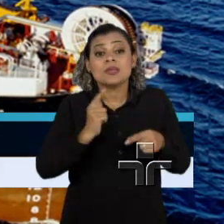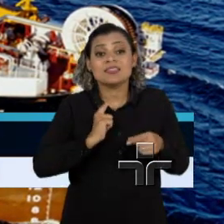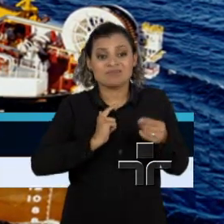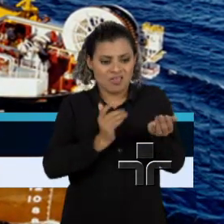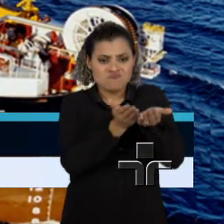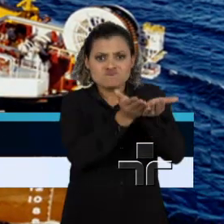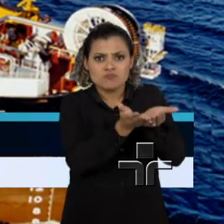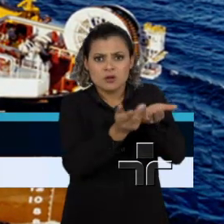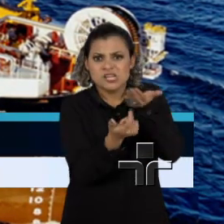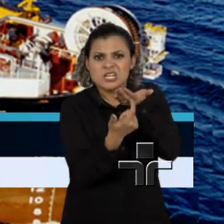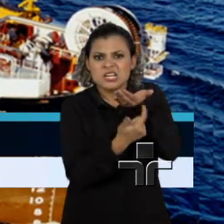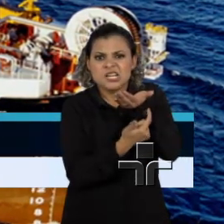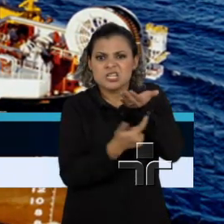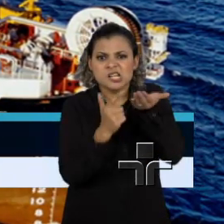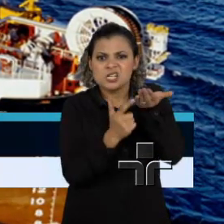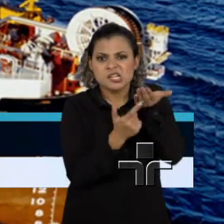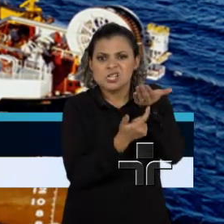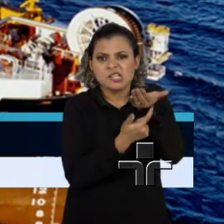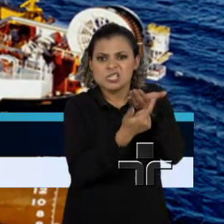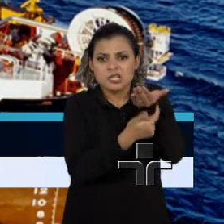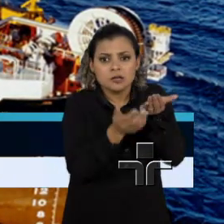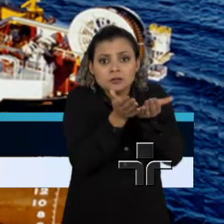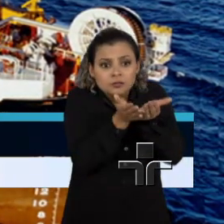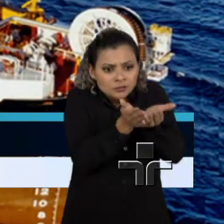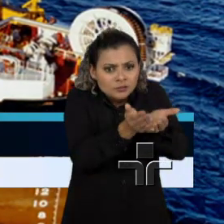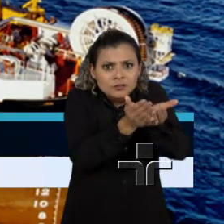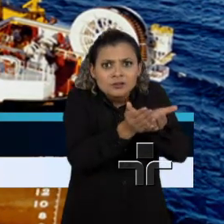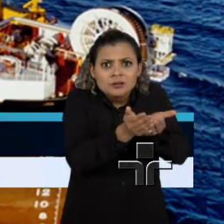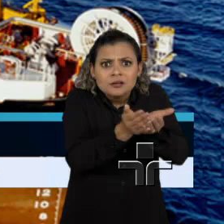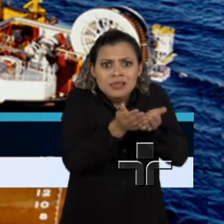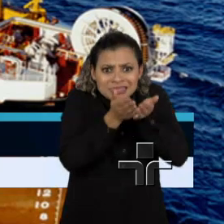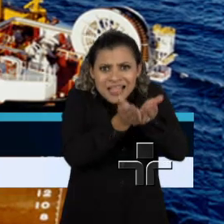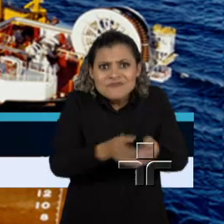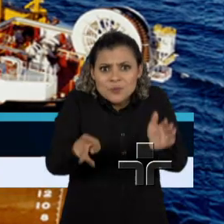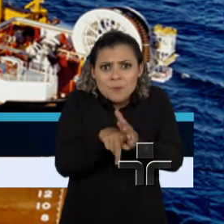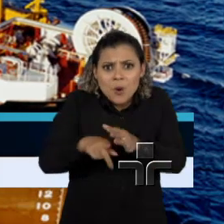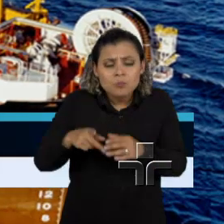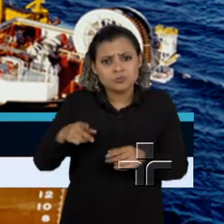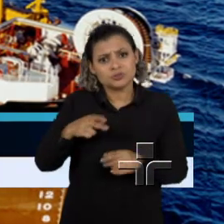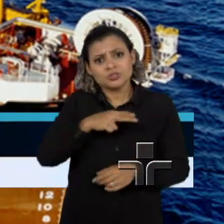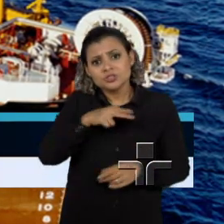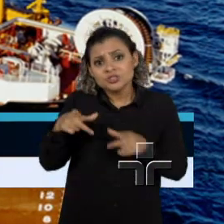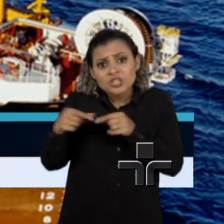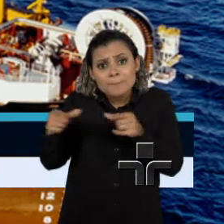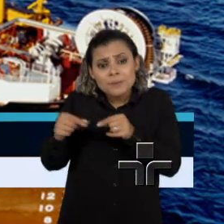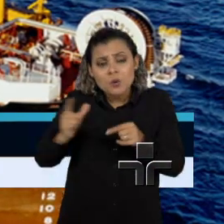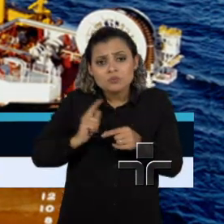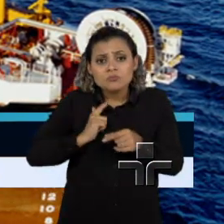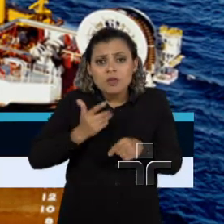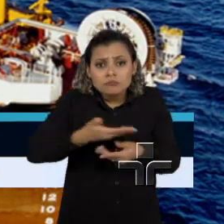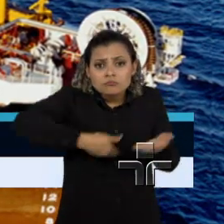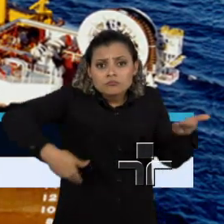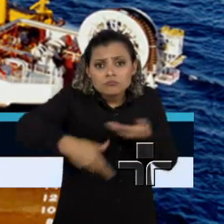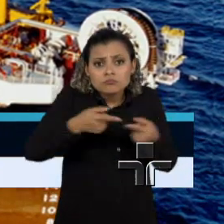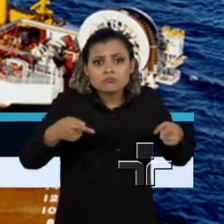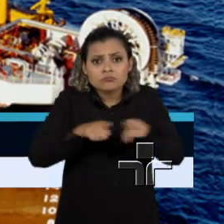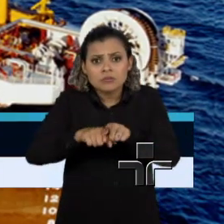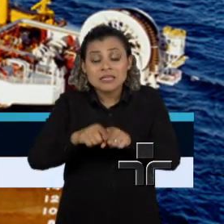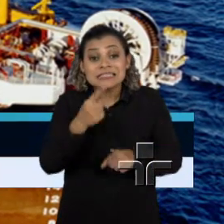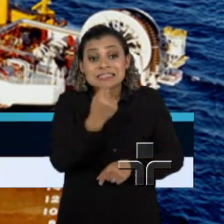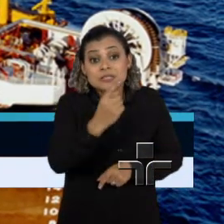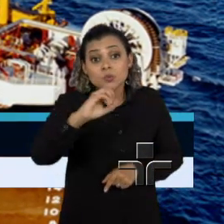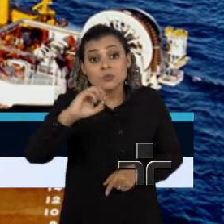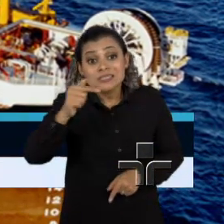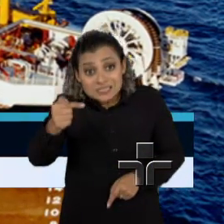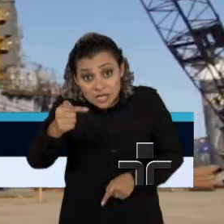terem surgido no casco de um navio da empresa japonesa Modec, que presta serviços à estatal. 107 funcionários foram